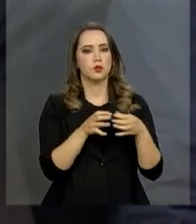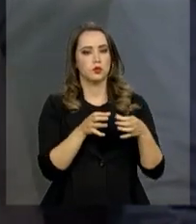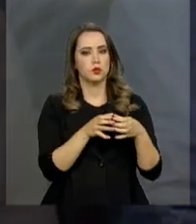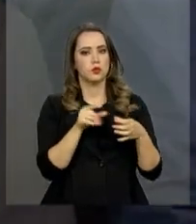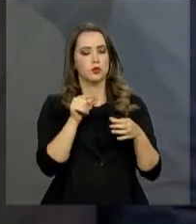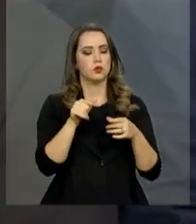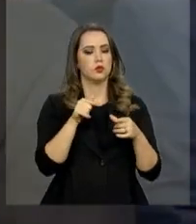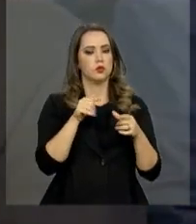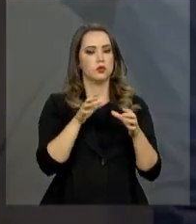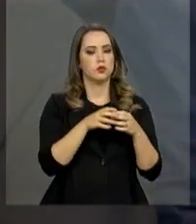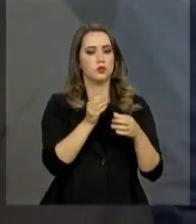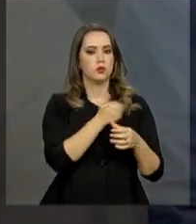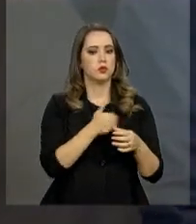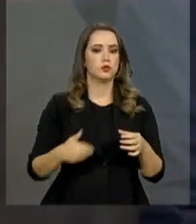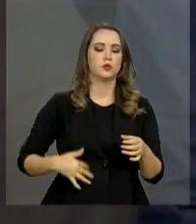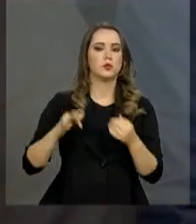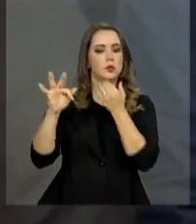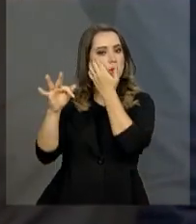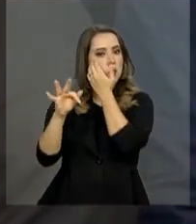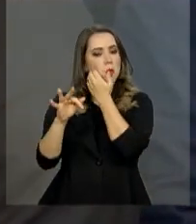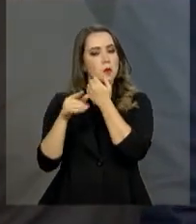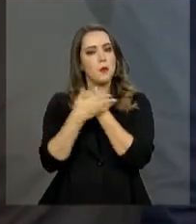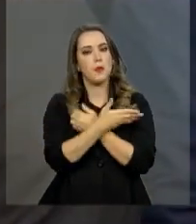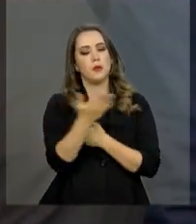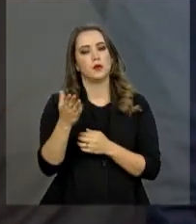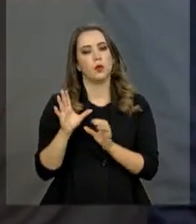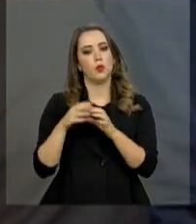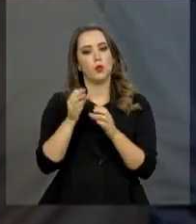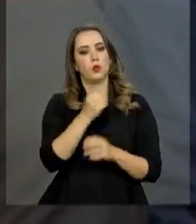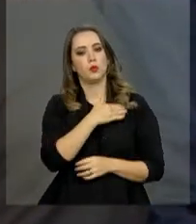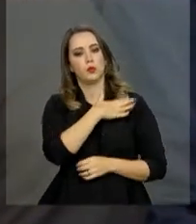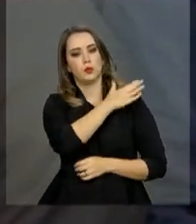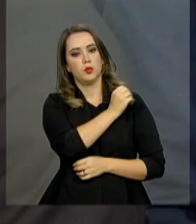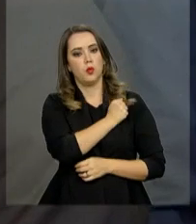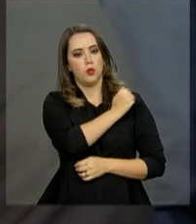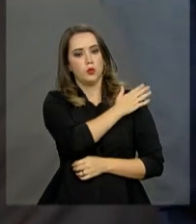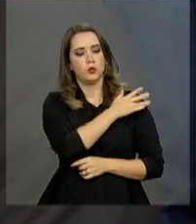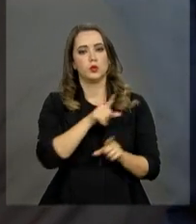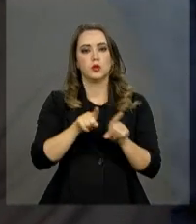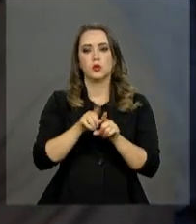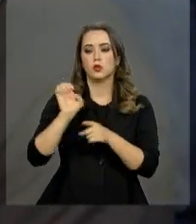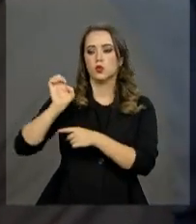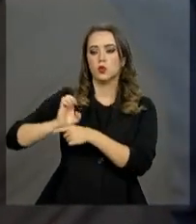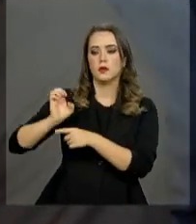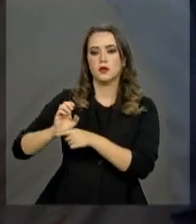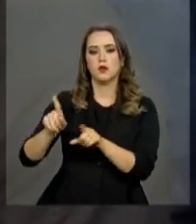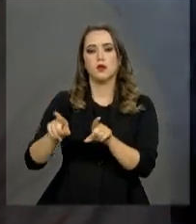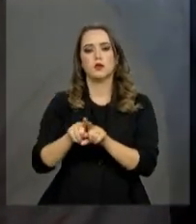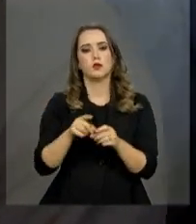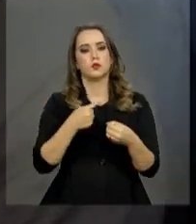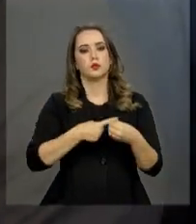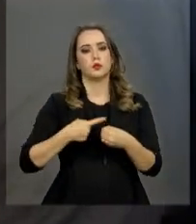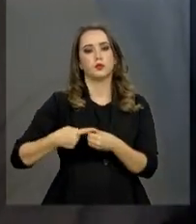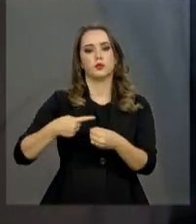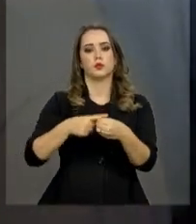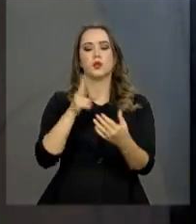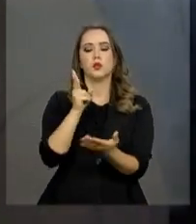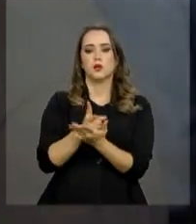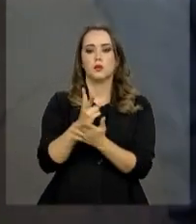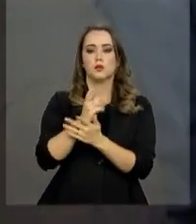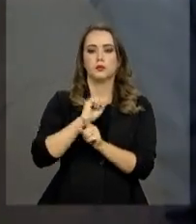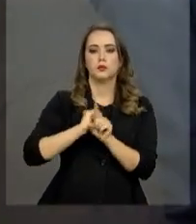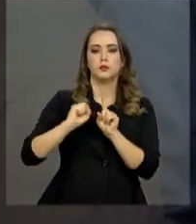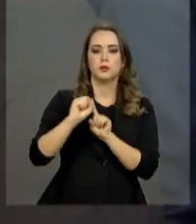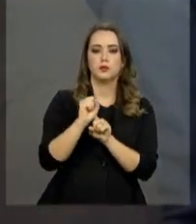o governo federal, portanto, o senhor interventor, o governo estadual, o governo municipal e mesmo a